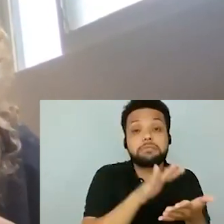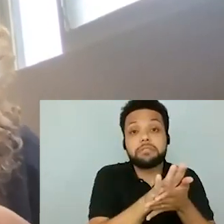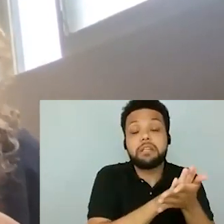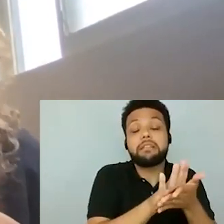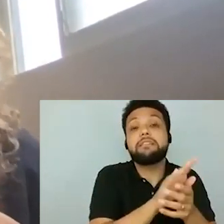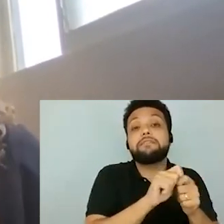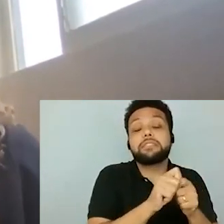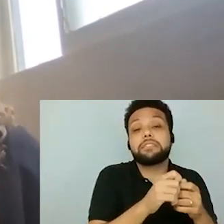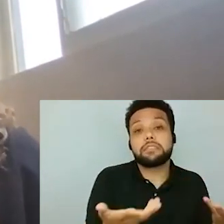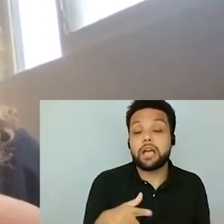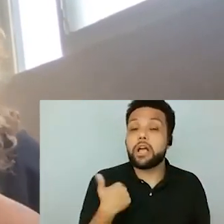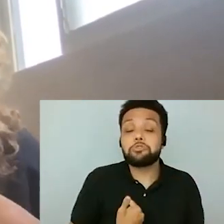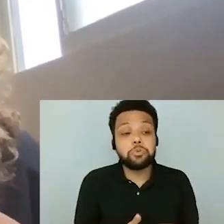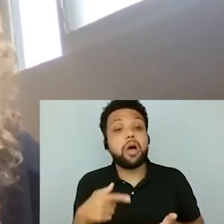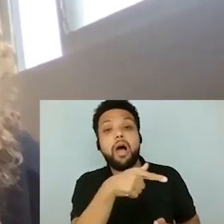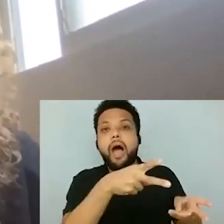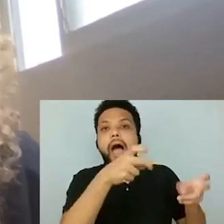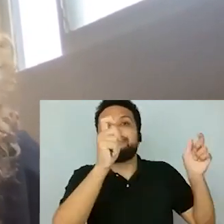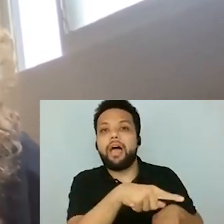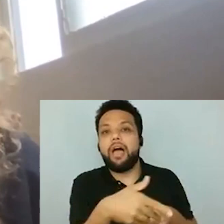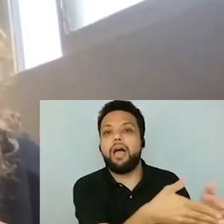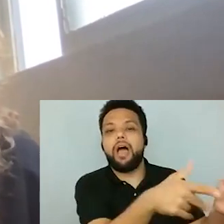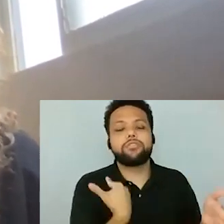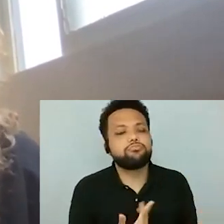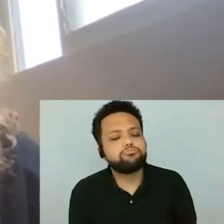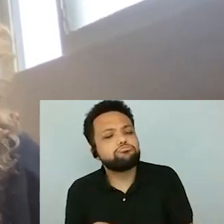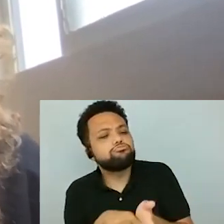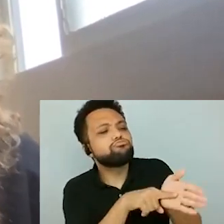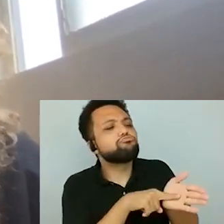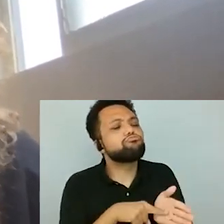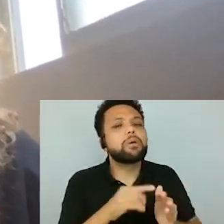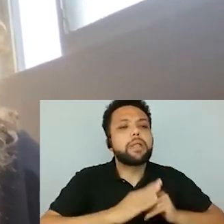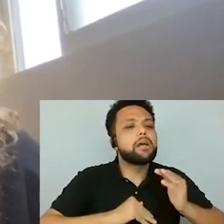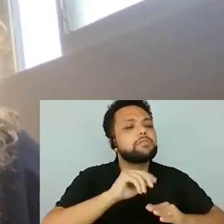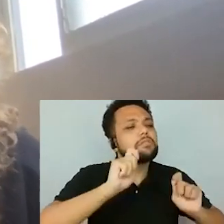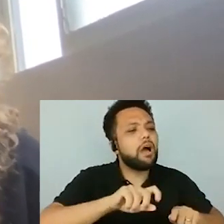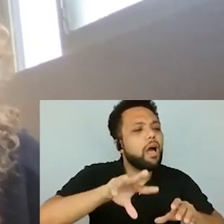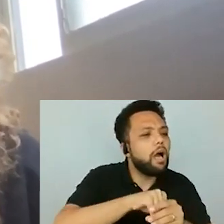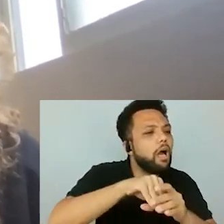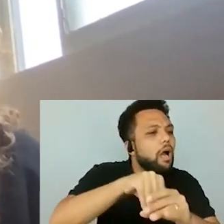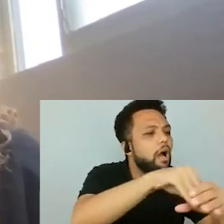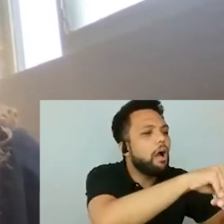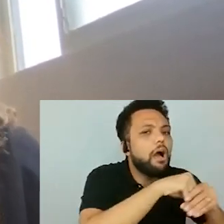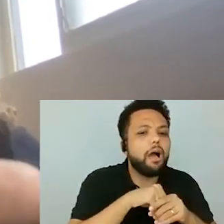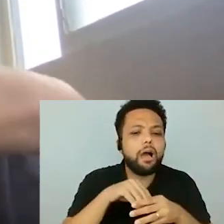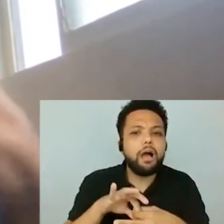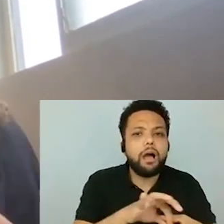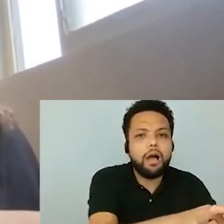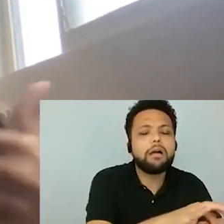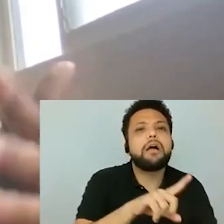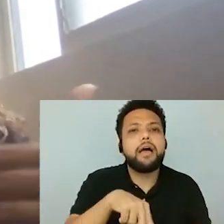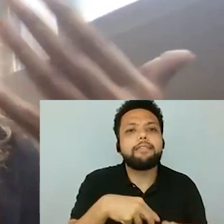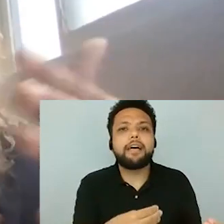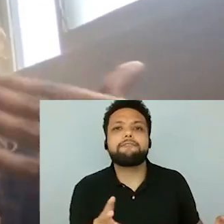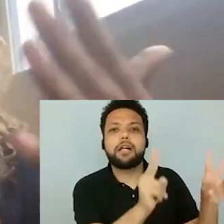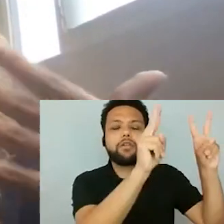vamos começar por aí, né? E aí a gente foi identificando práticas que a gente podia colocar, assim, de forma pouco custosa, que ia dar muito valor, e